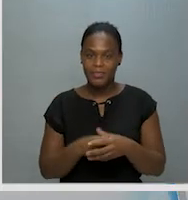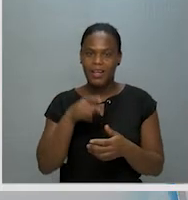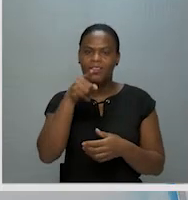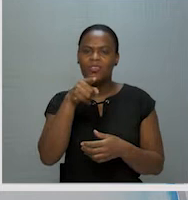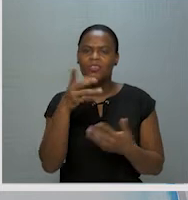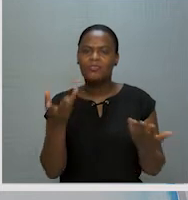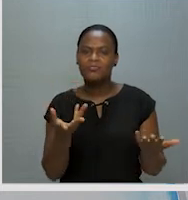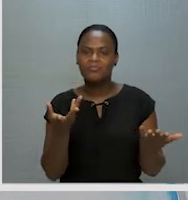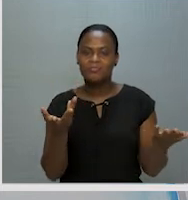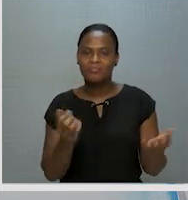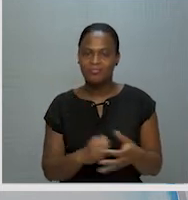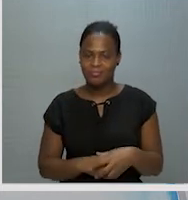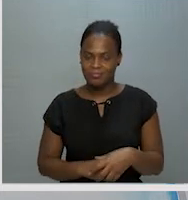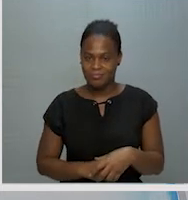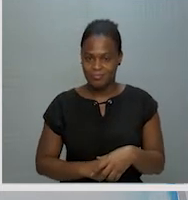E vocês?